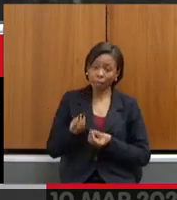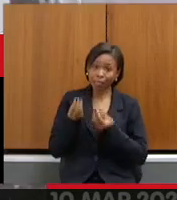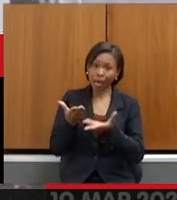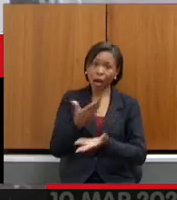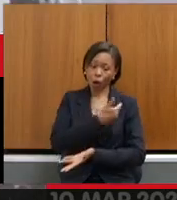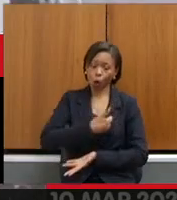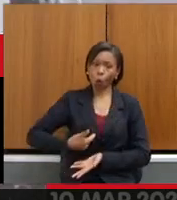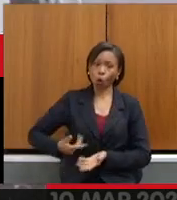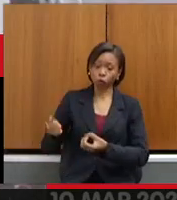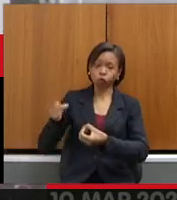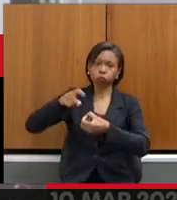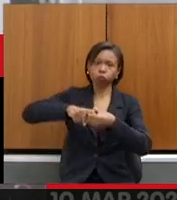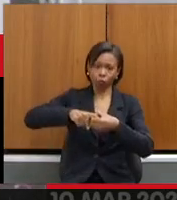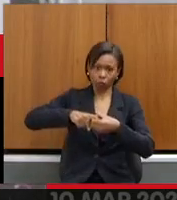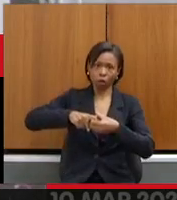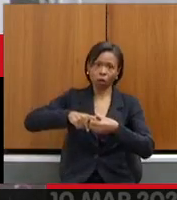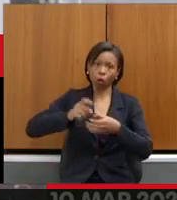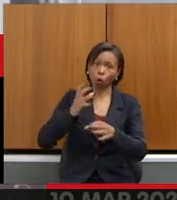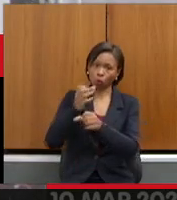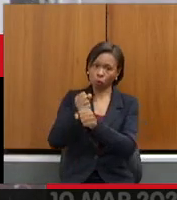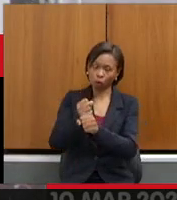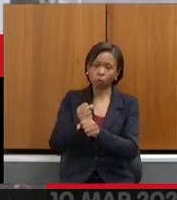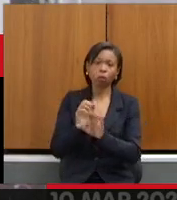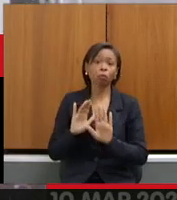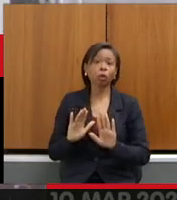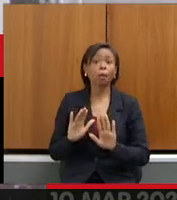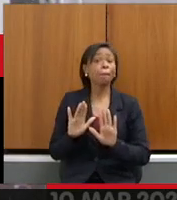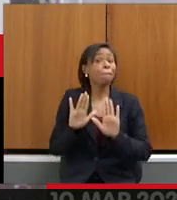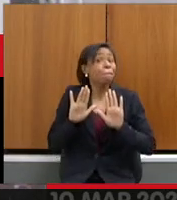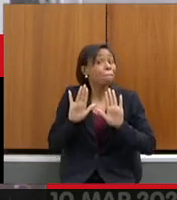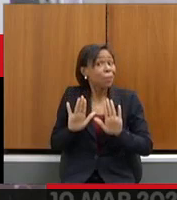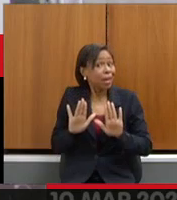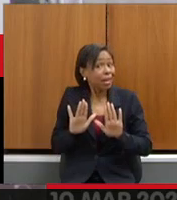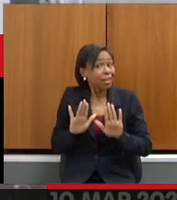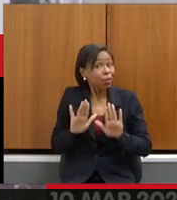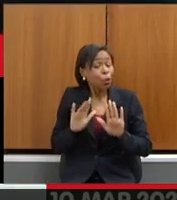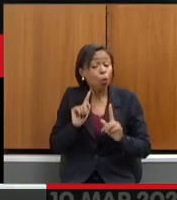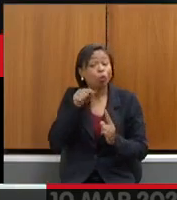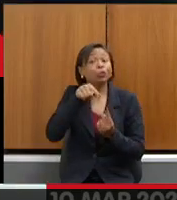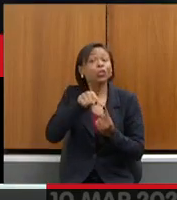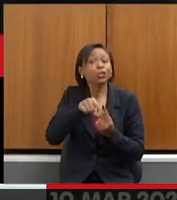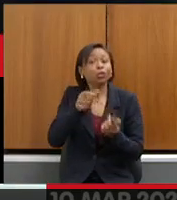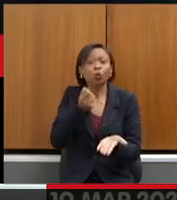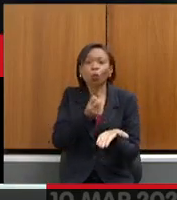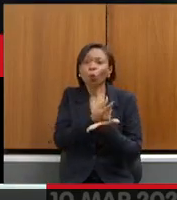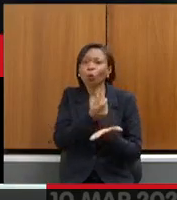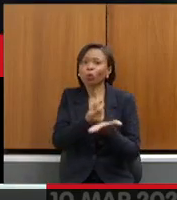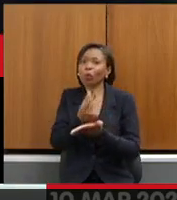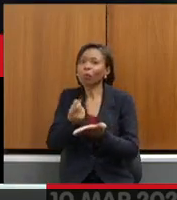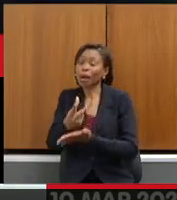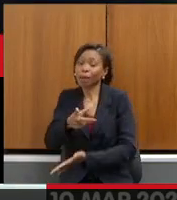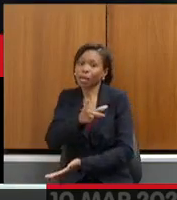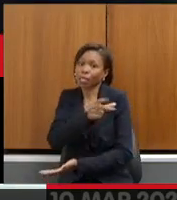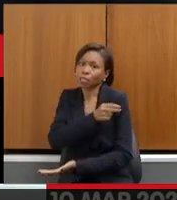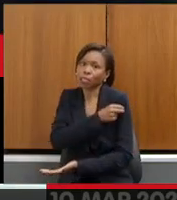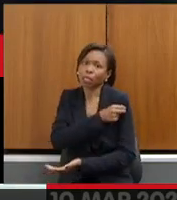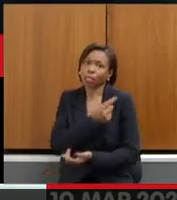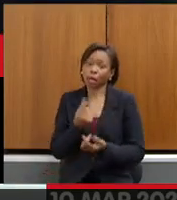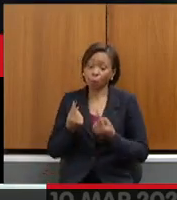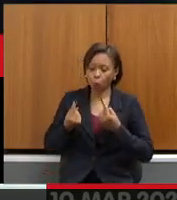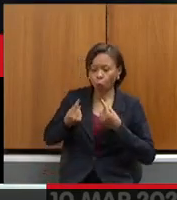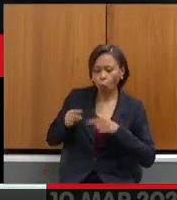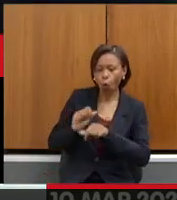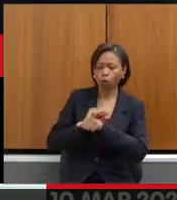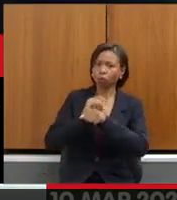mãos do governador com uma orientação muito clara para que fosse investido na compra de vacina para que fosse investido no combate academia